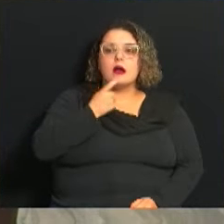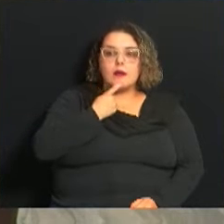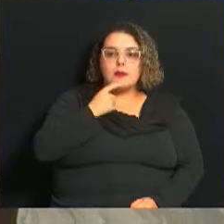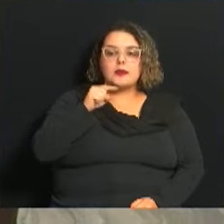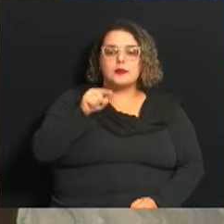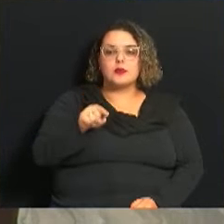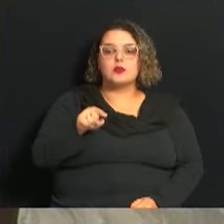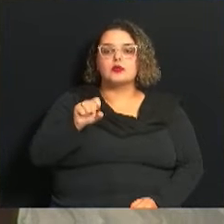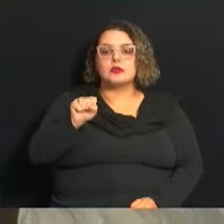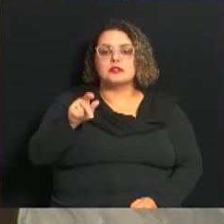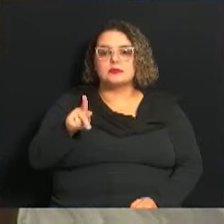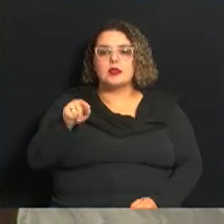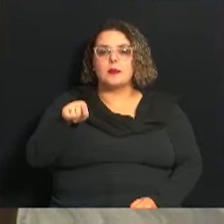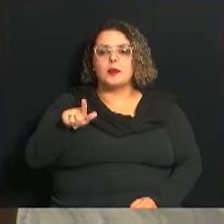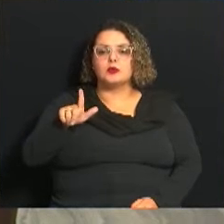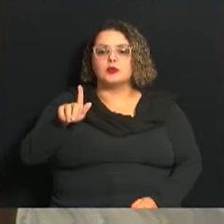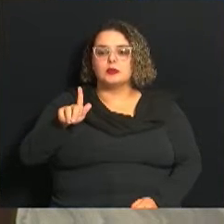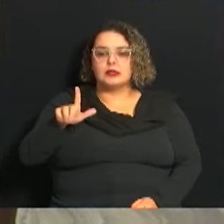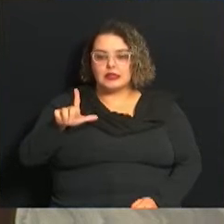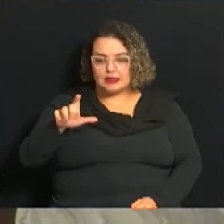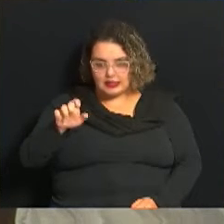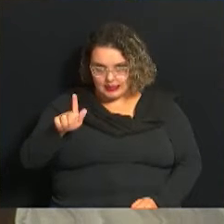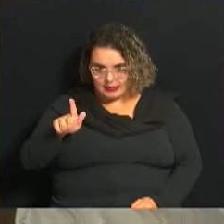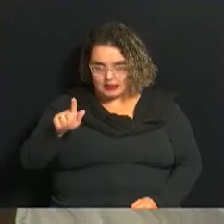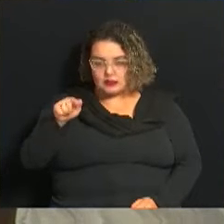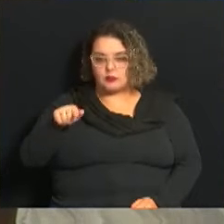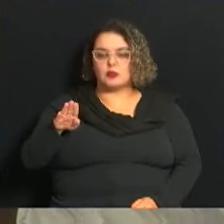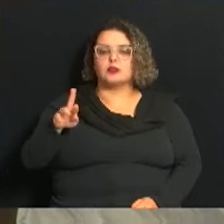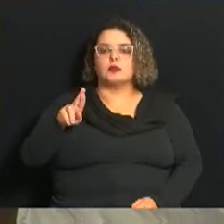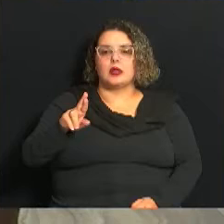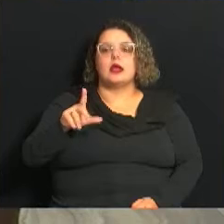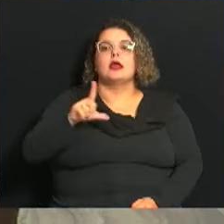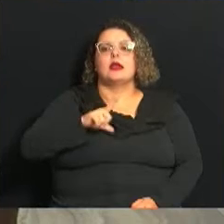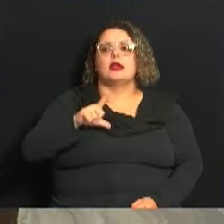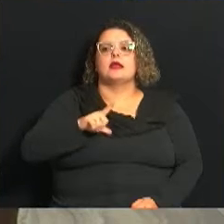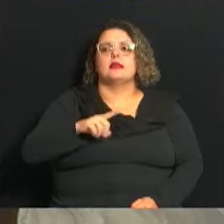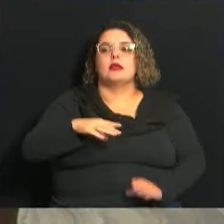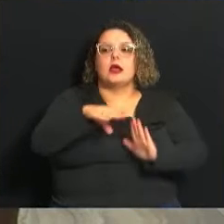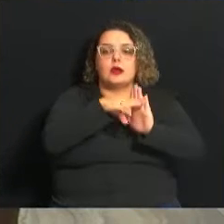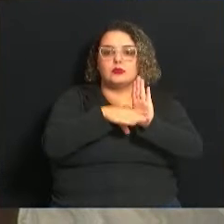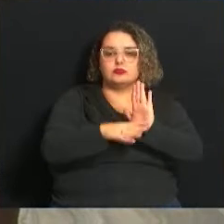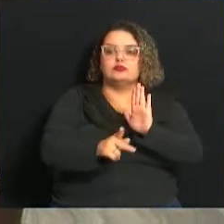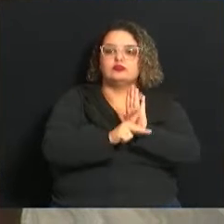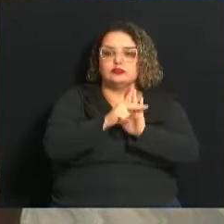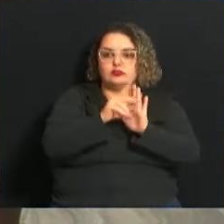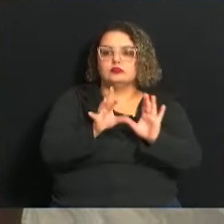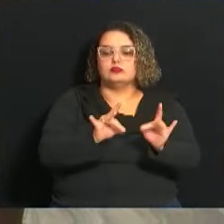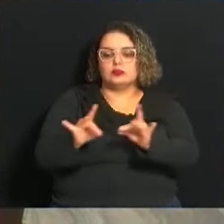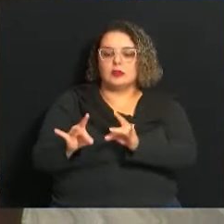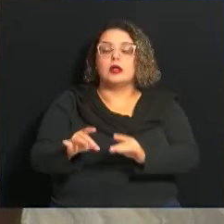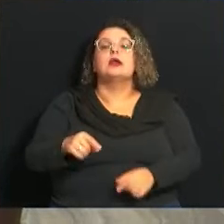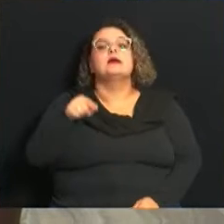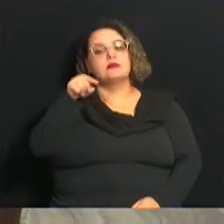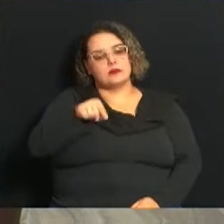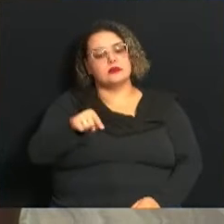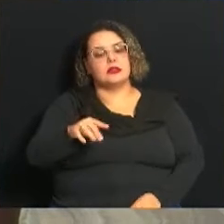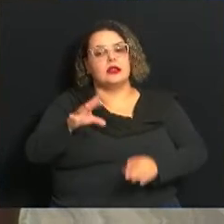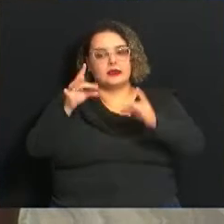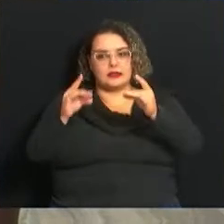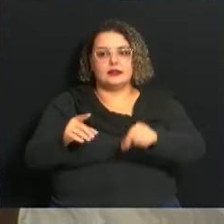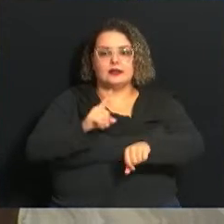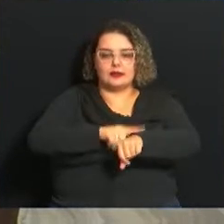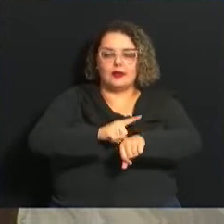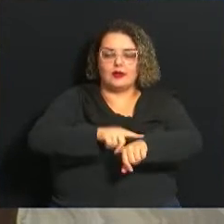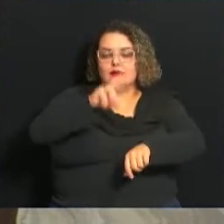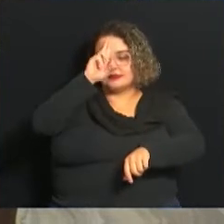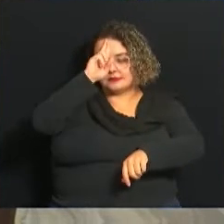campinas.sp.leg.br já confere aí todos os projetos que serão analisados. Que você detalhe amanhã no Câmara Notícia na hora do almoço. Combinado, a